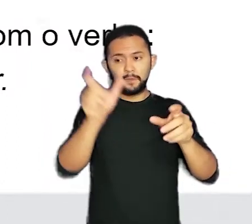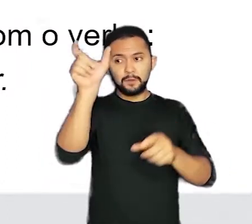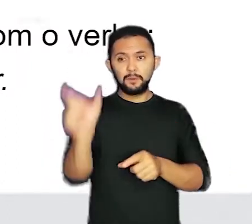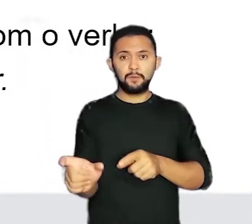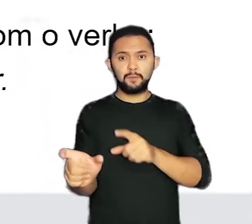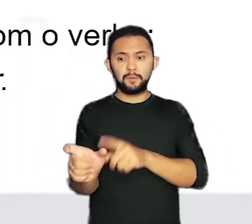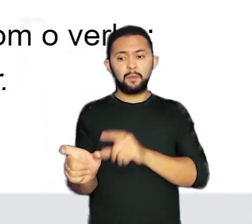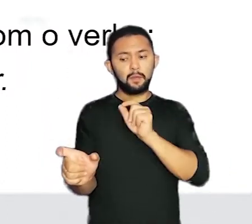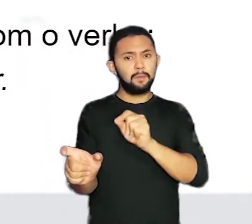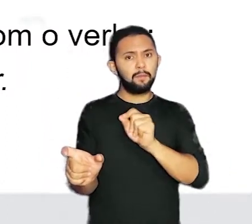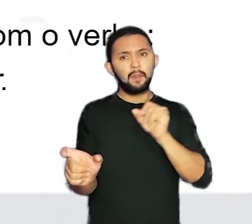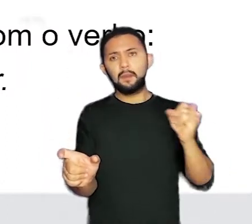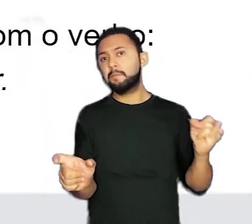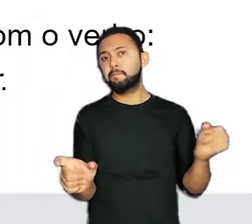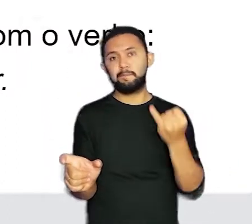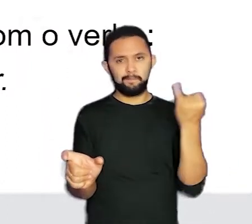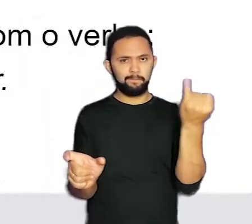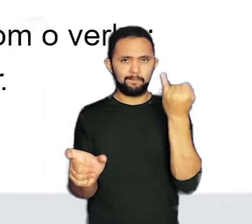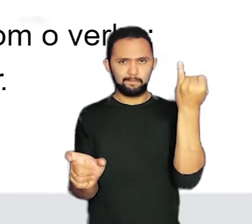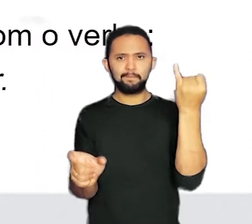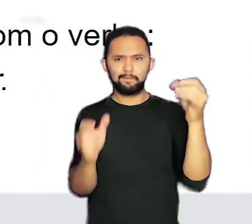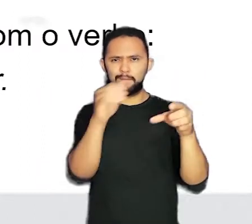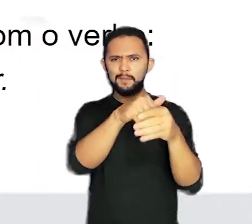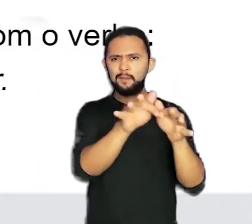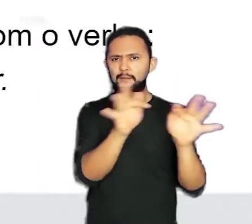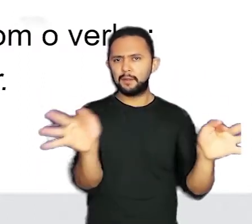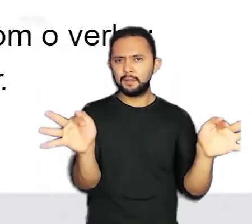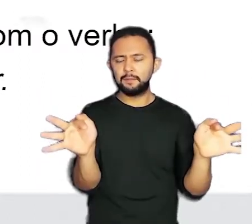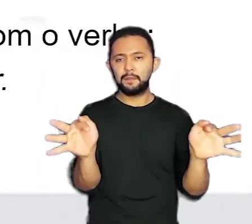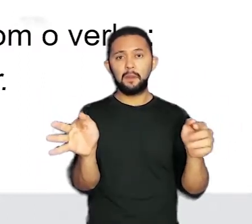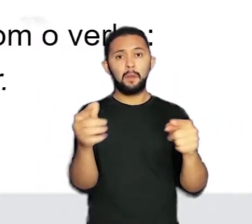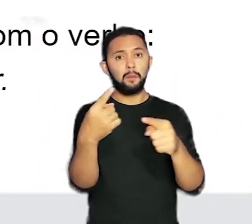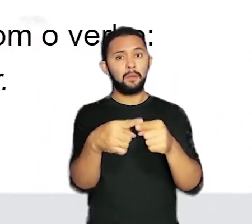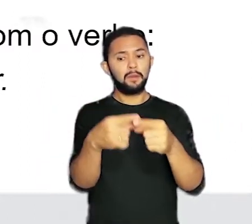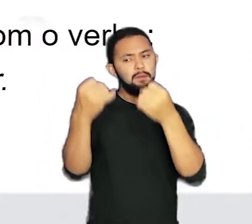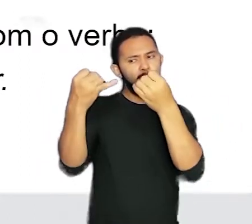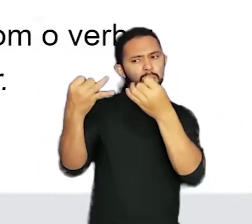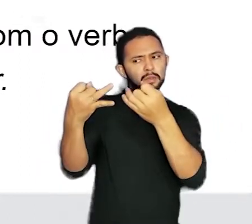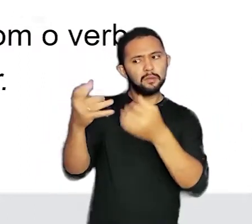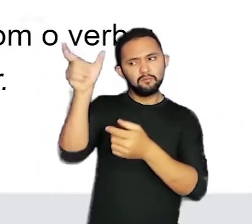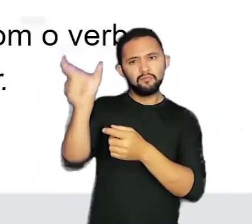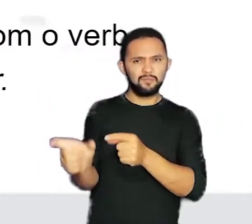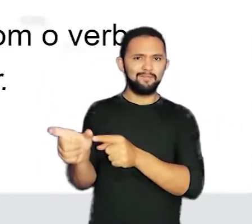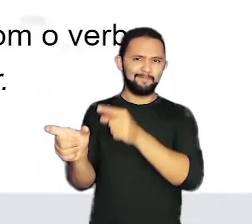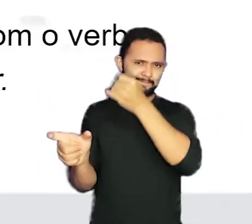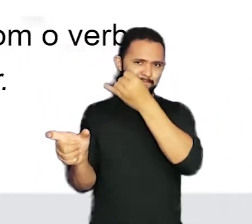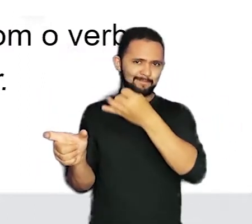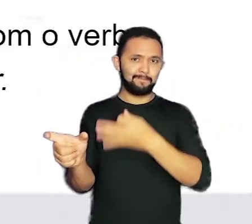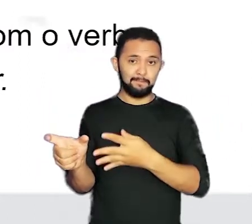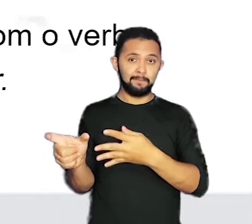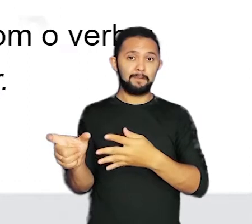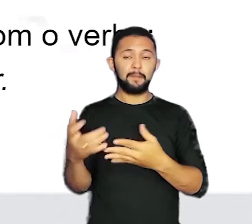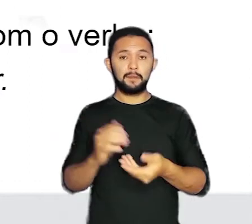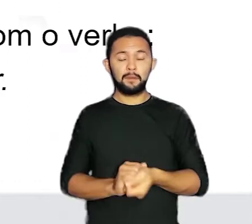lá que é um dos termos essenciais da oração, assim ele é o termo sobre o qual declaramos algo. Então, o sujeito vai ser